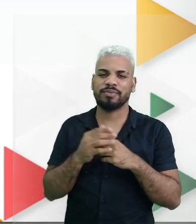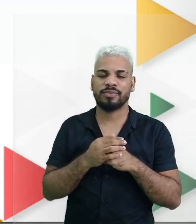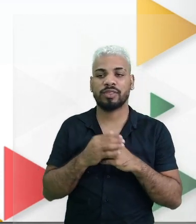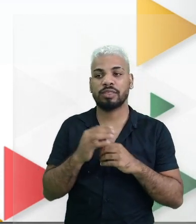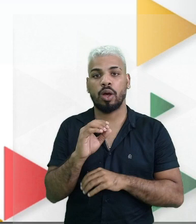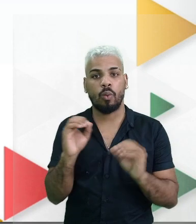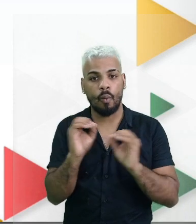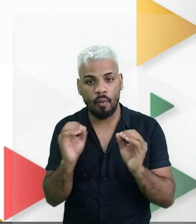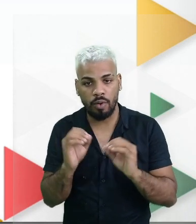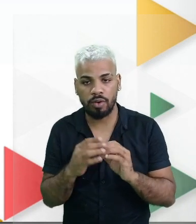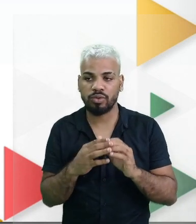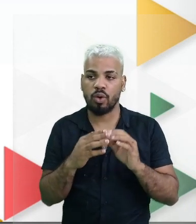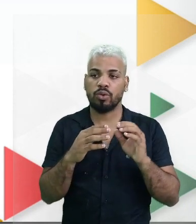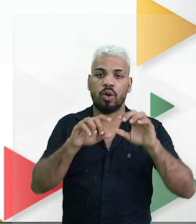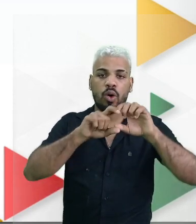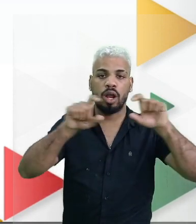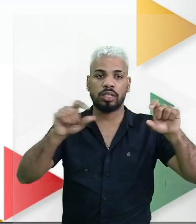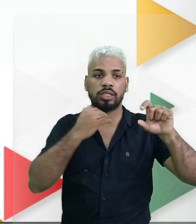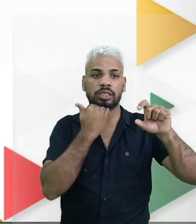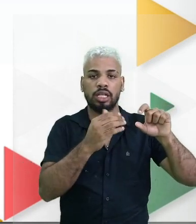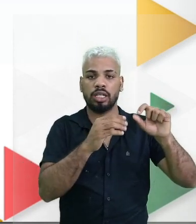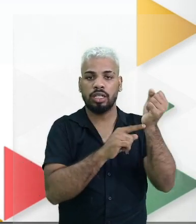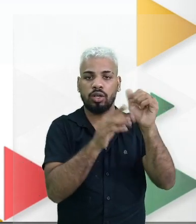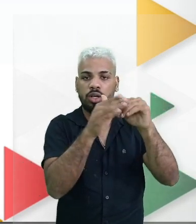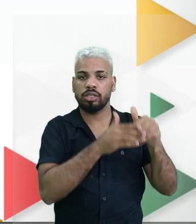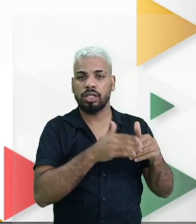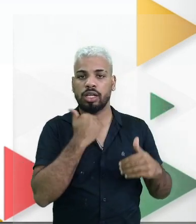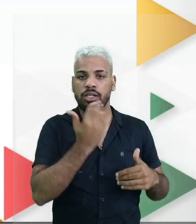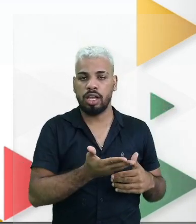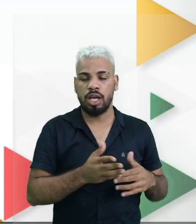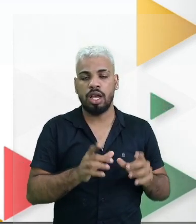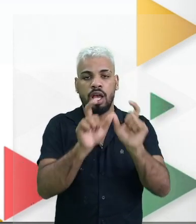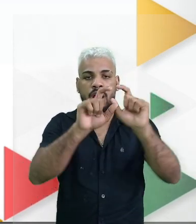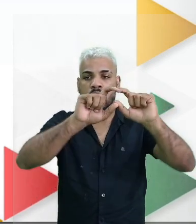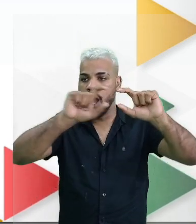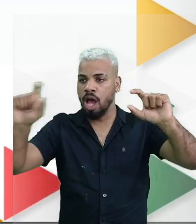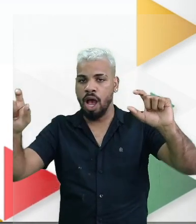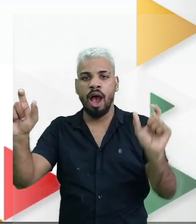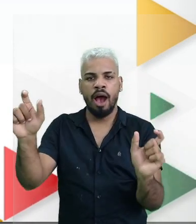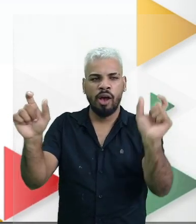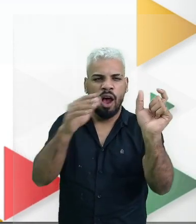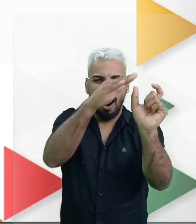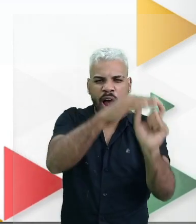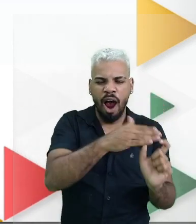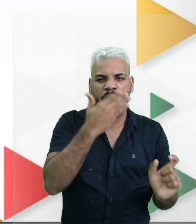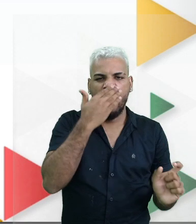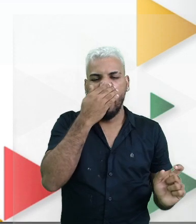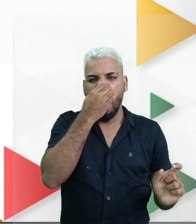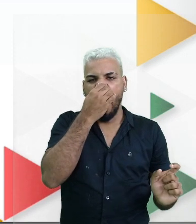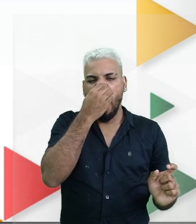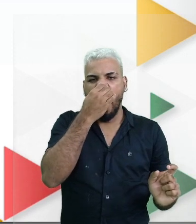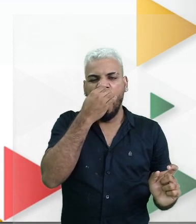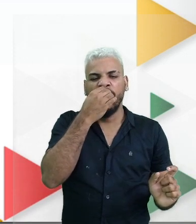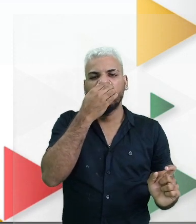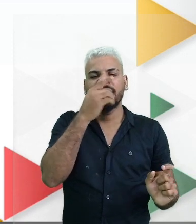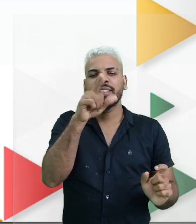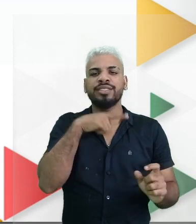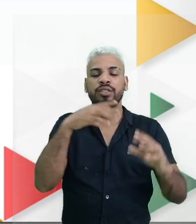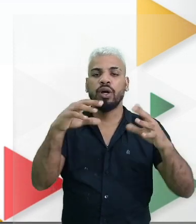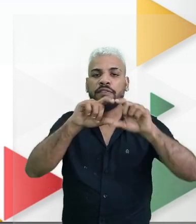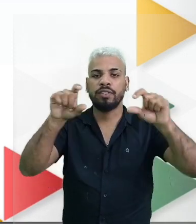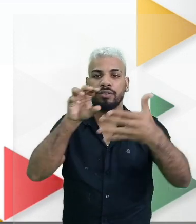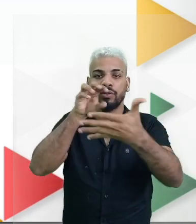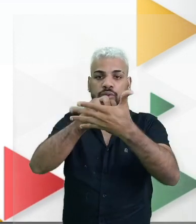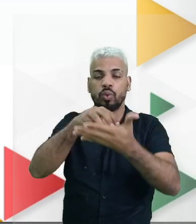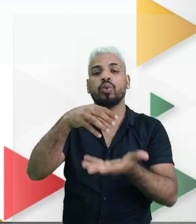a oração sem sujeito. Quando nós falamos de sujeito simples, é aquele que possui apenas um núcleo. Quando